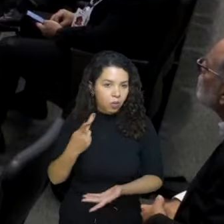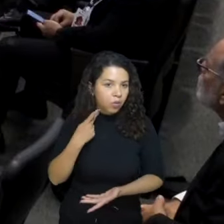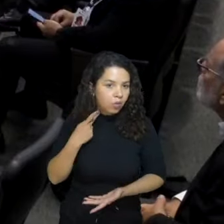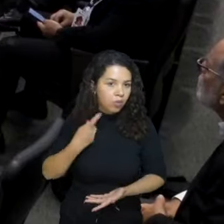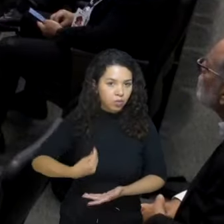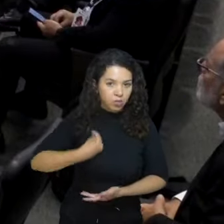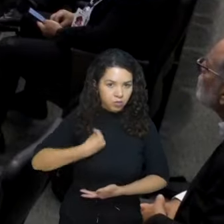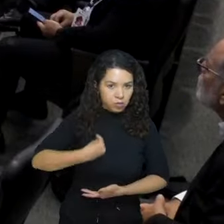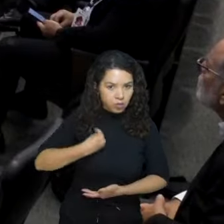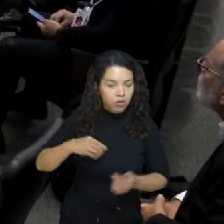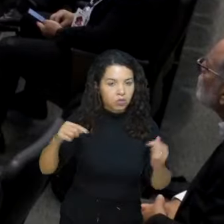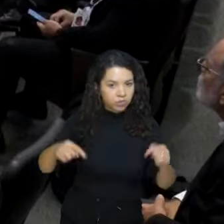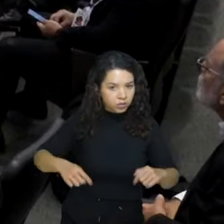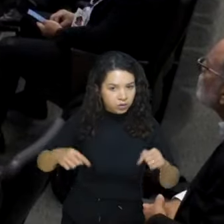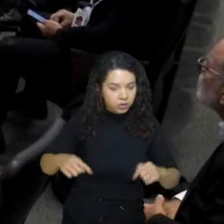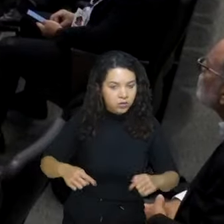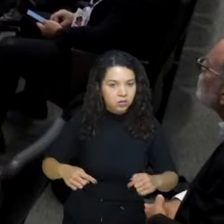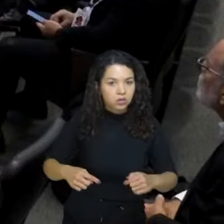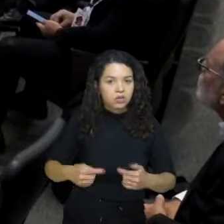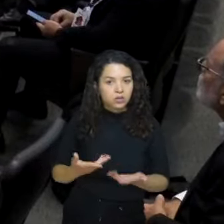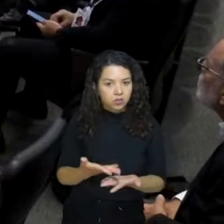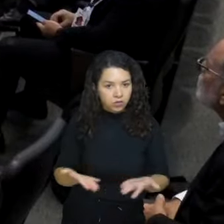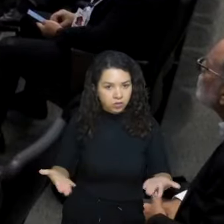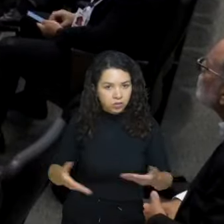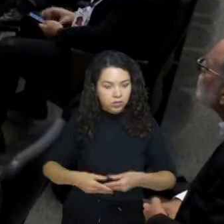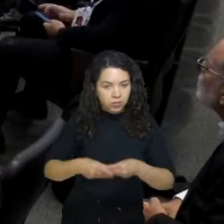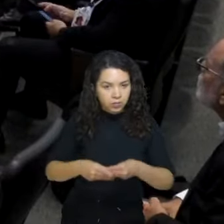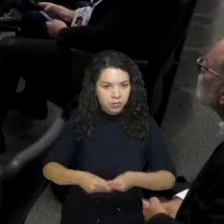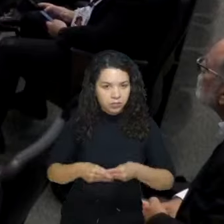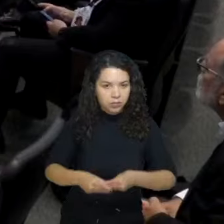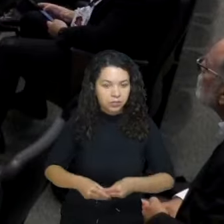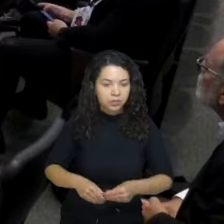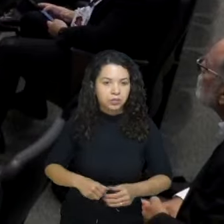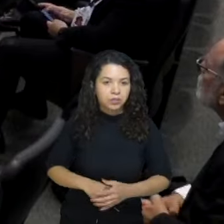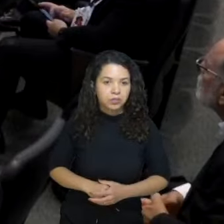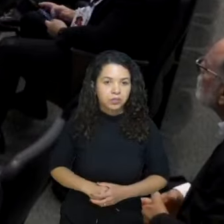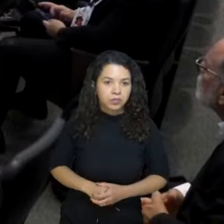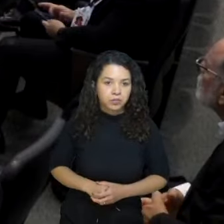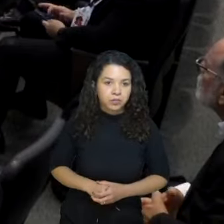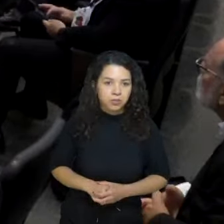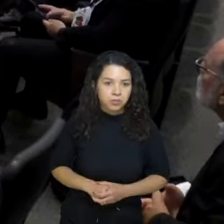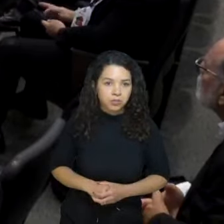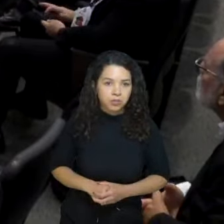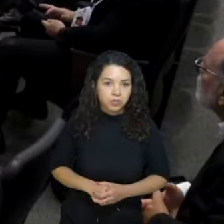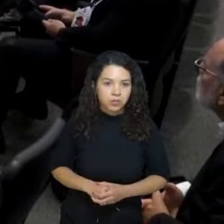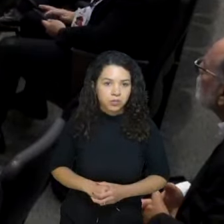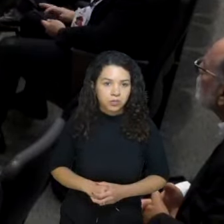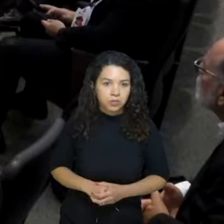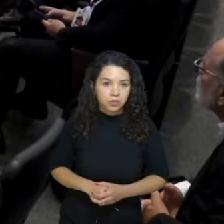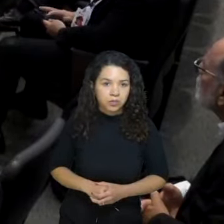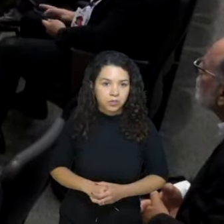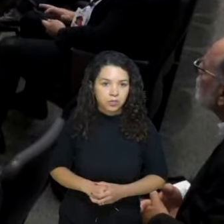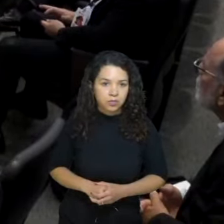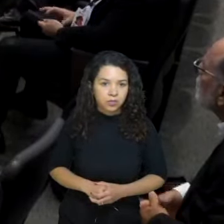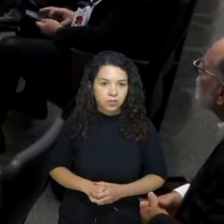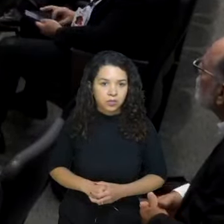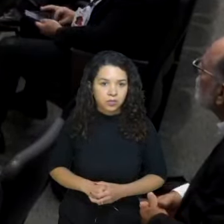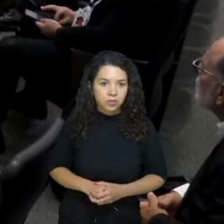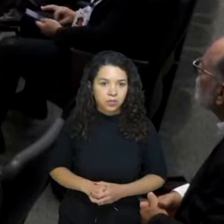todos presentes os meus cumprimentos eu vou passar a minha palestra